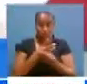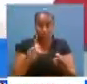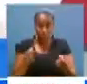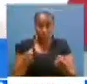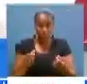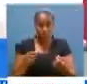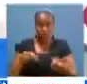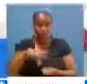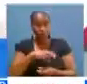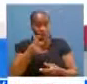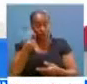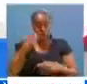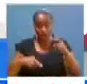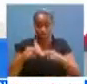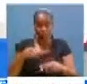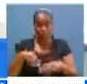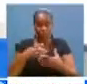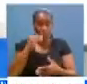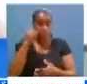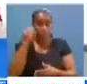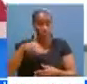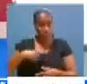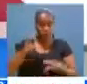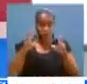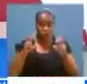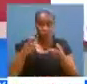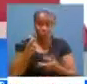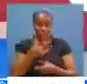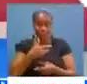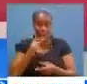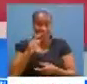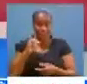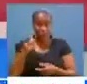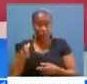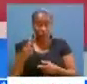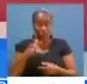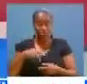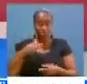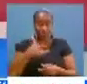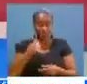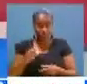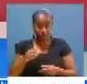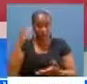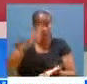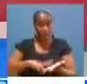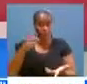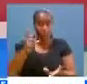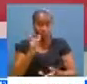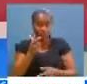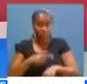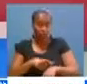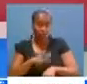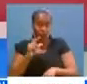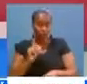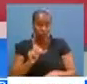de mobilização financeira detidos pelo Banco de Cabo Verde por títulos de tesouro. No lugar do Trust Fund, aprovou-se também há poucos minutos